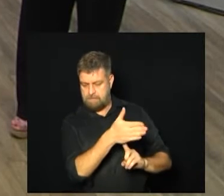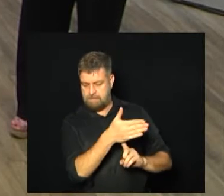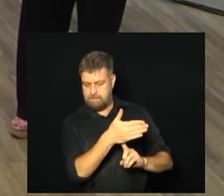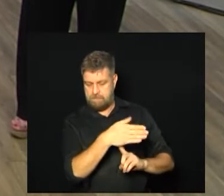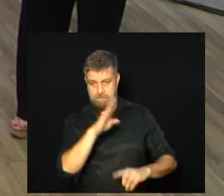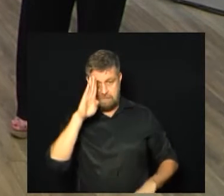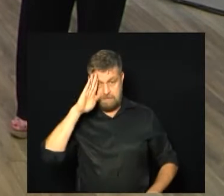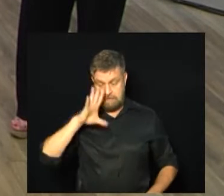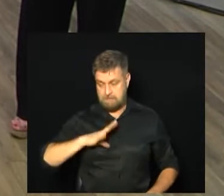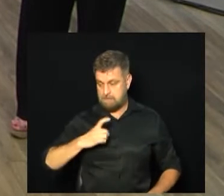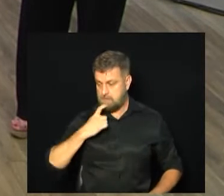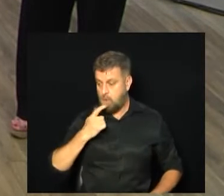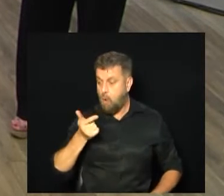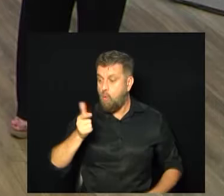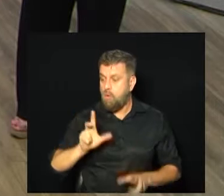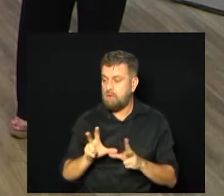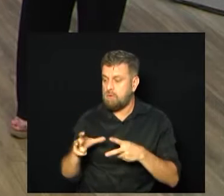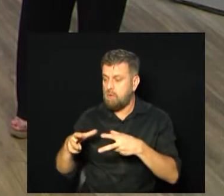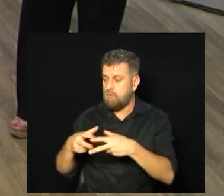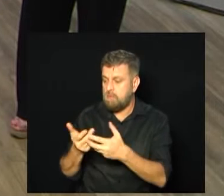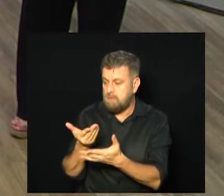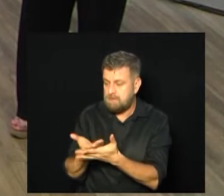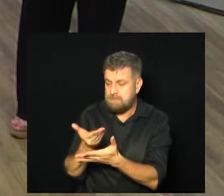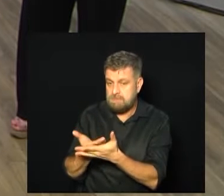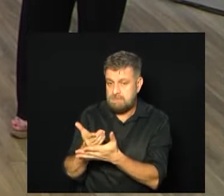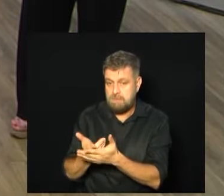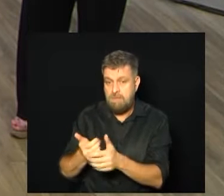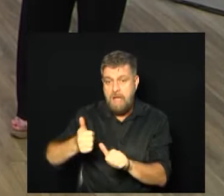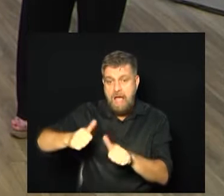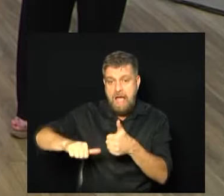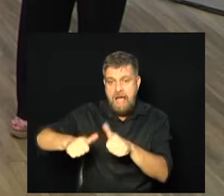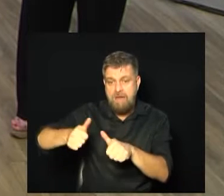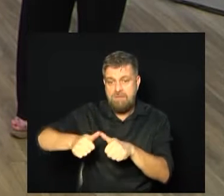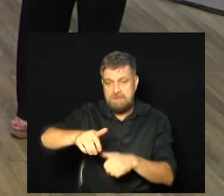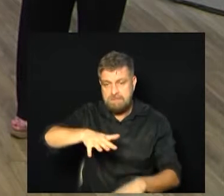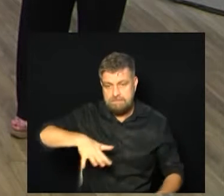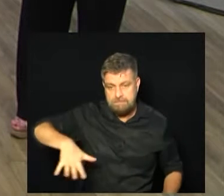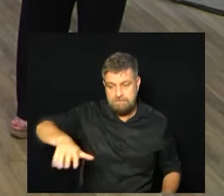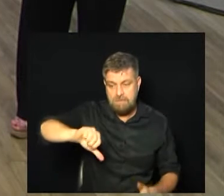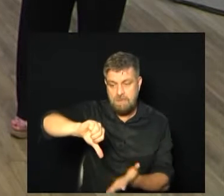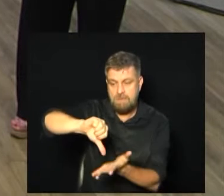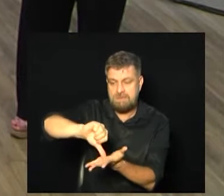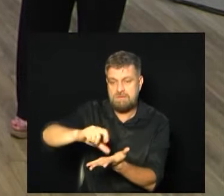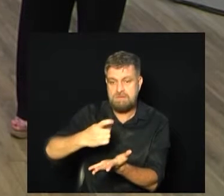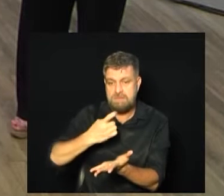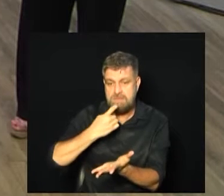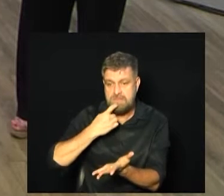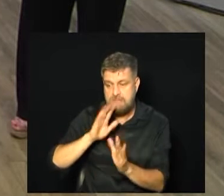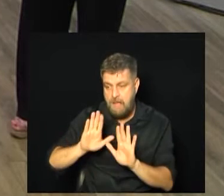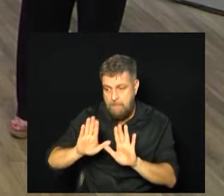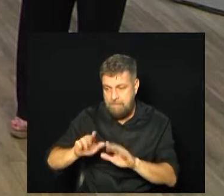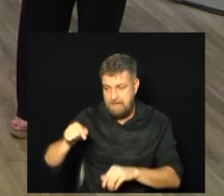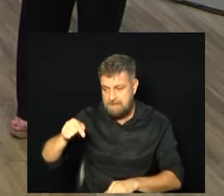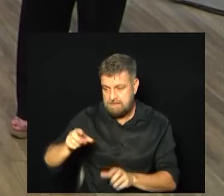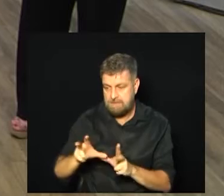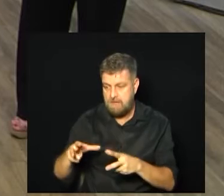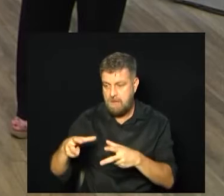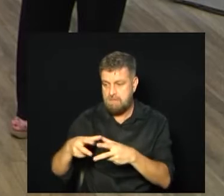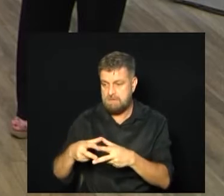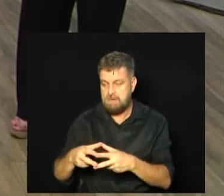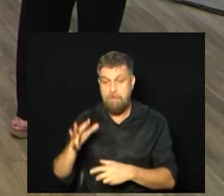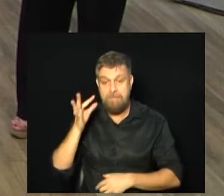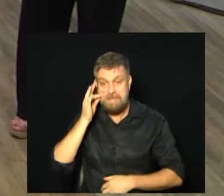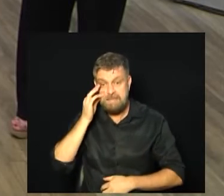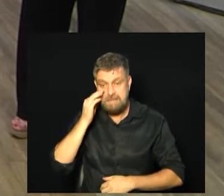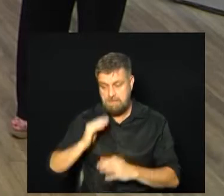nós temos uma outra comissão especial de estudos que analisa o desenvolvimento do centro da cidade, mas essa comissão saiu